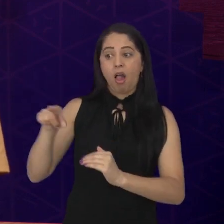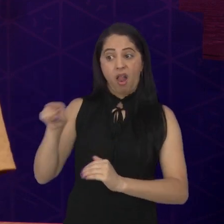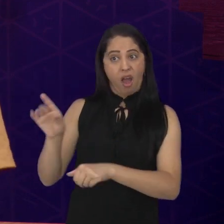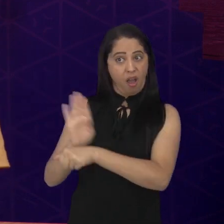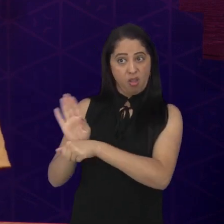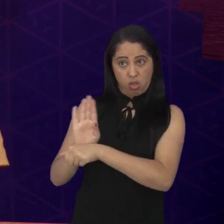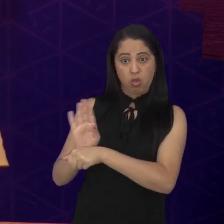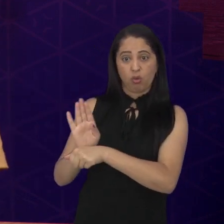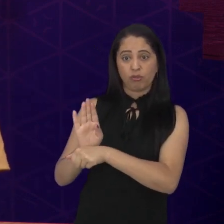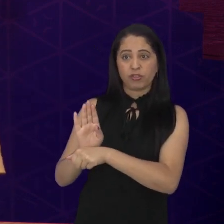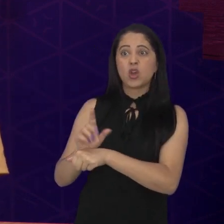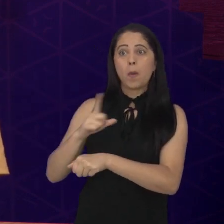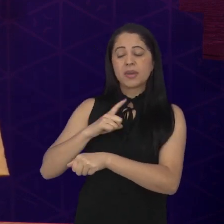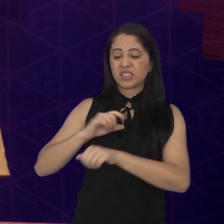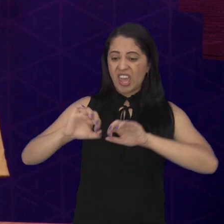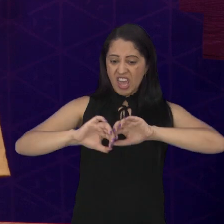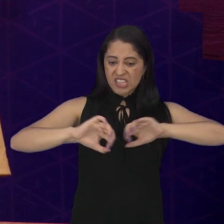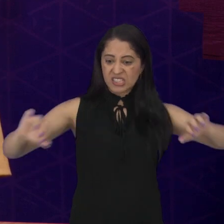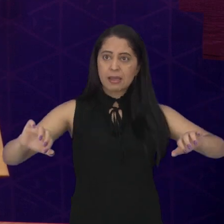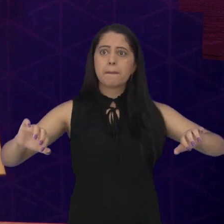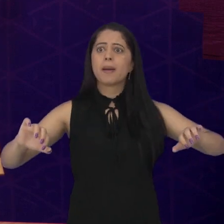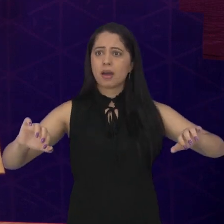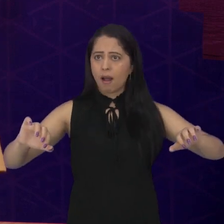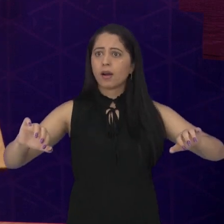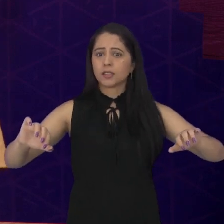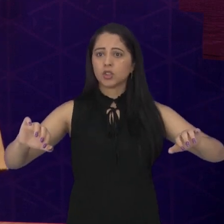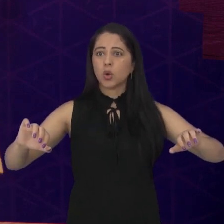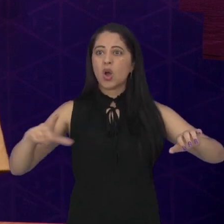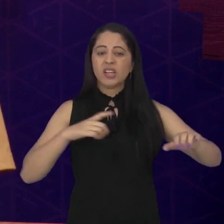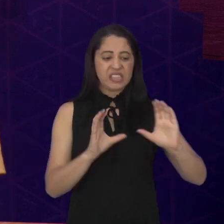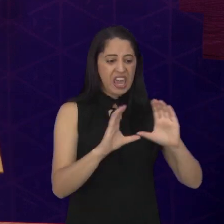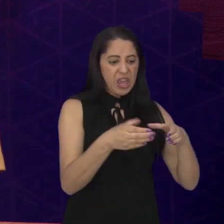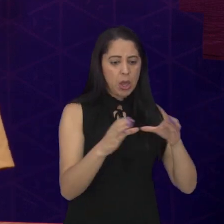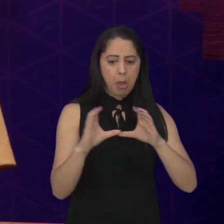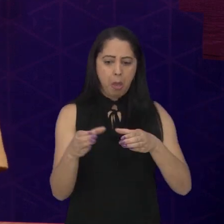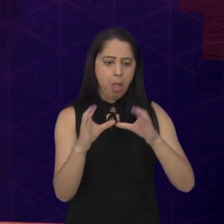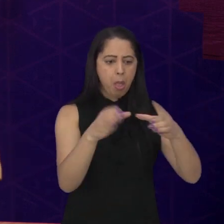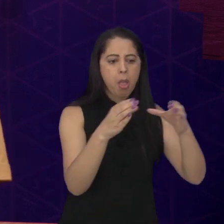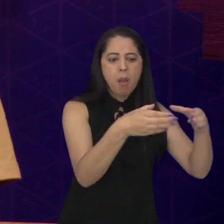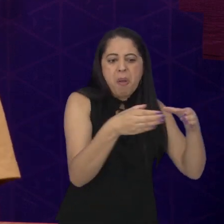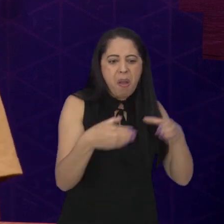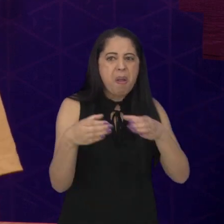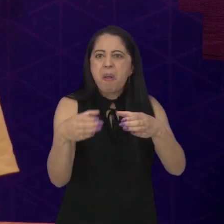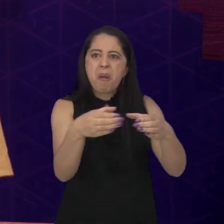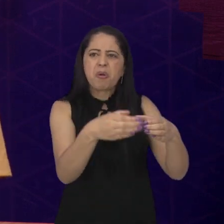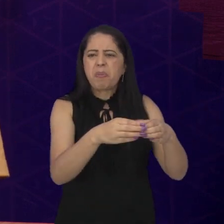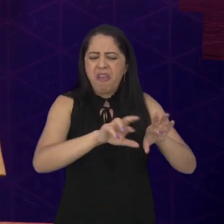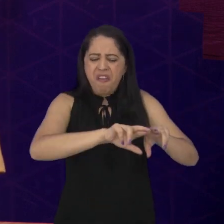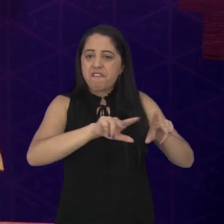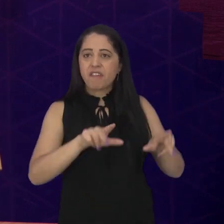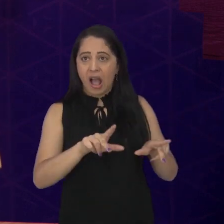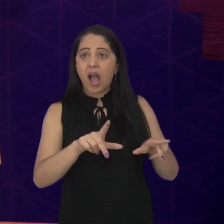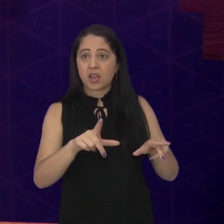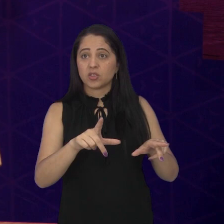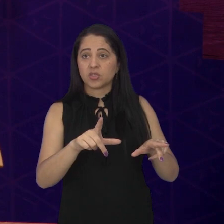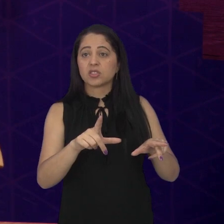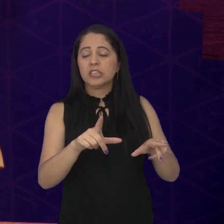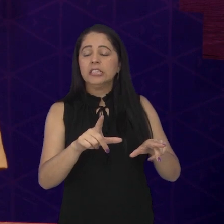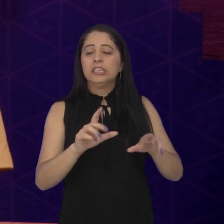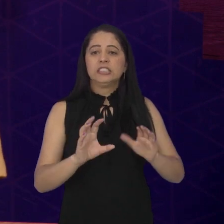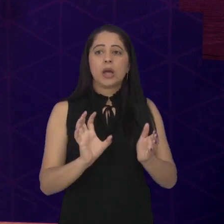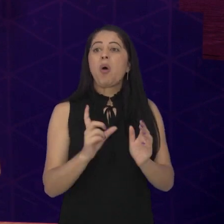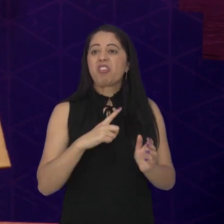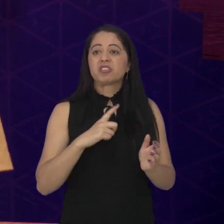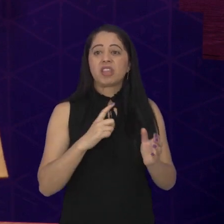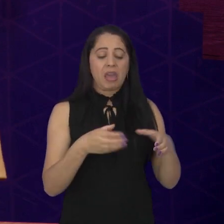né? Porque lá a galera é dividida literalmente, né, em grupinhos e tal, né? Tem